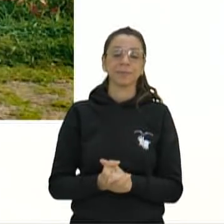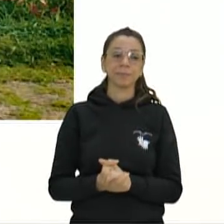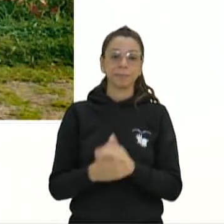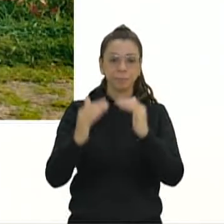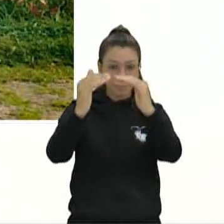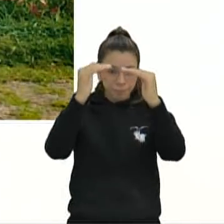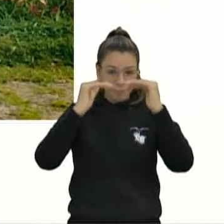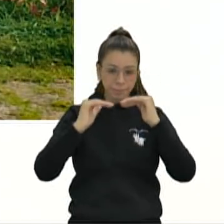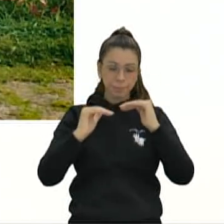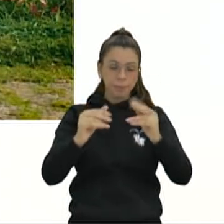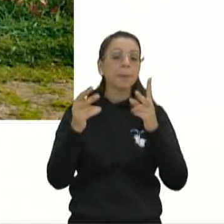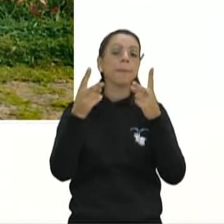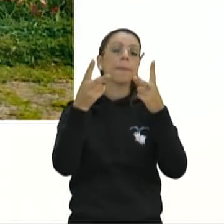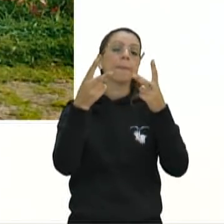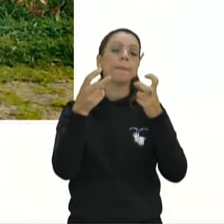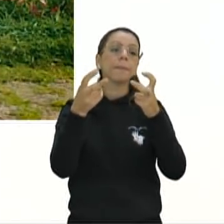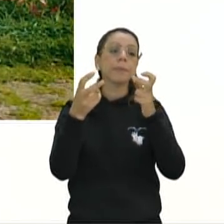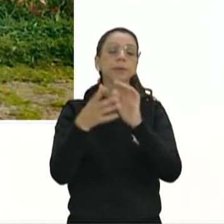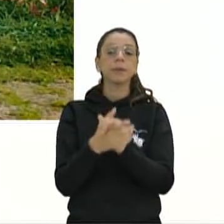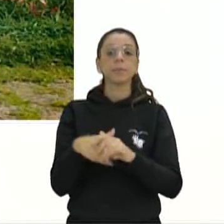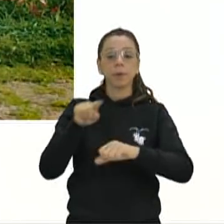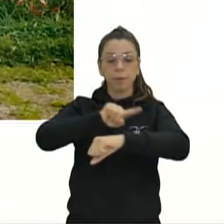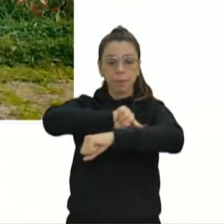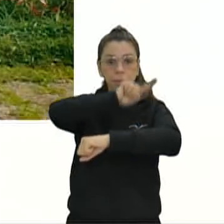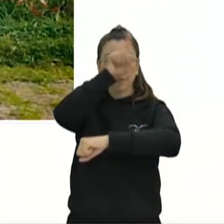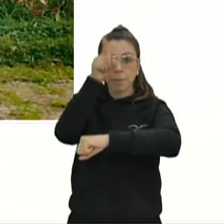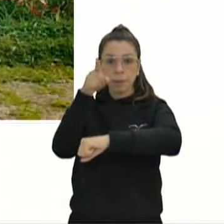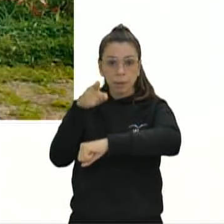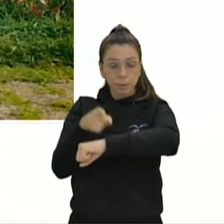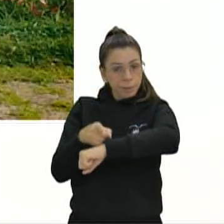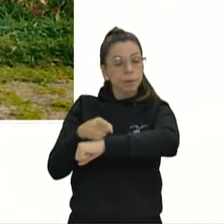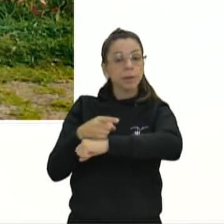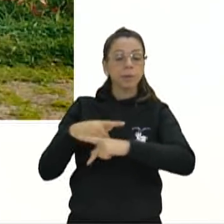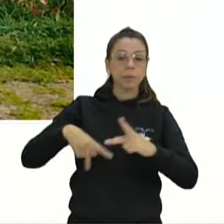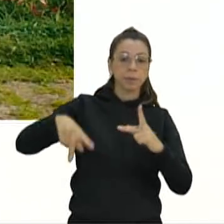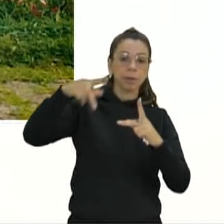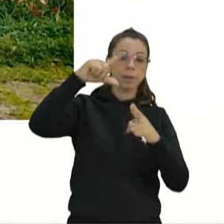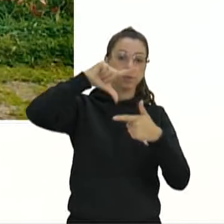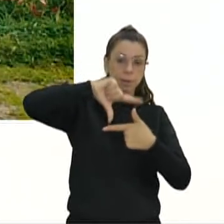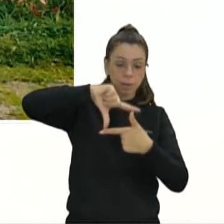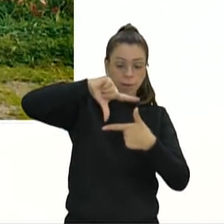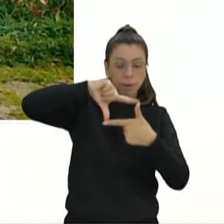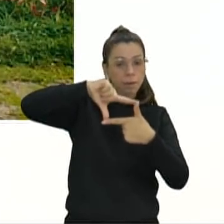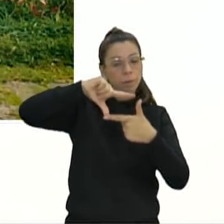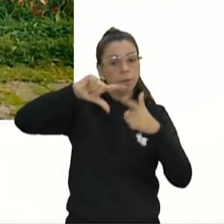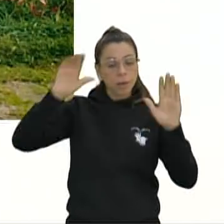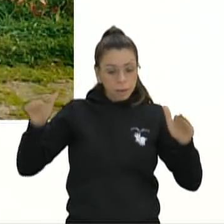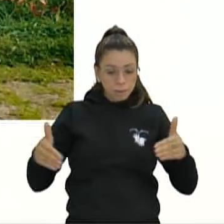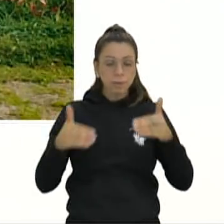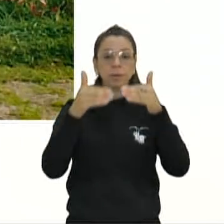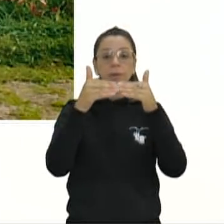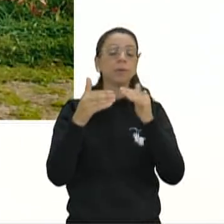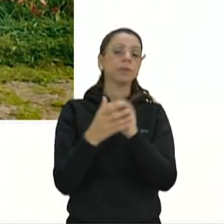um pouquinho abaixo, perceba que os arcos e os retângulos, eles se encaixaram e